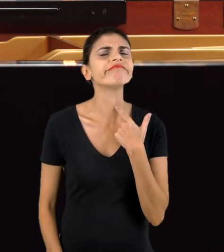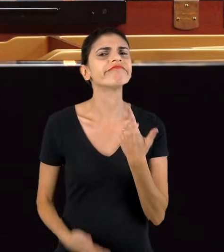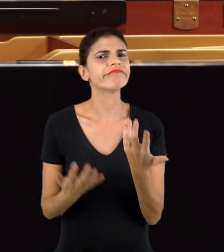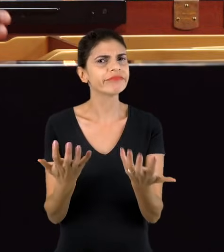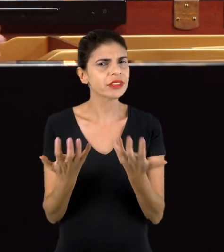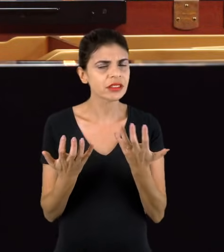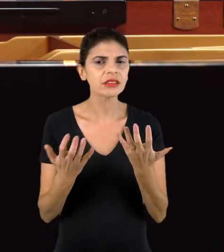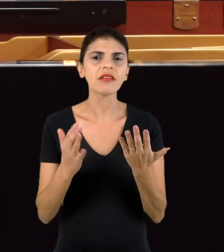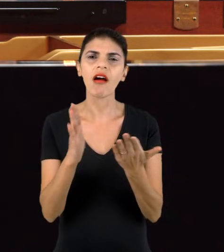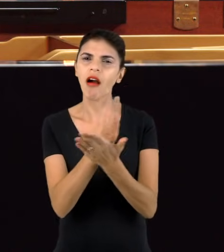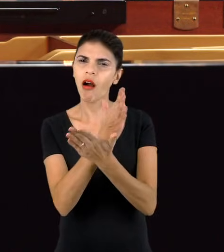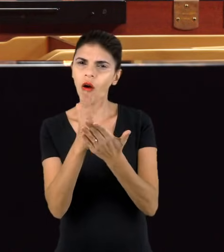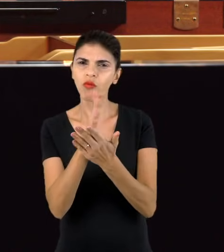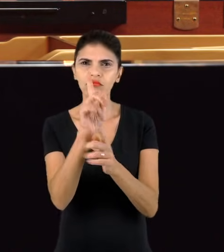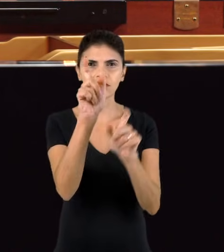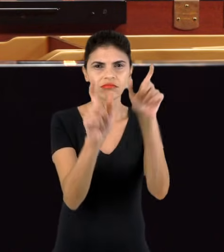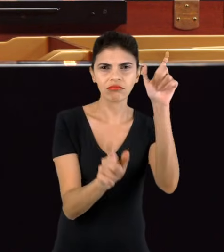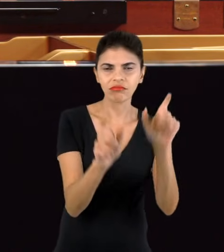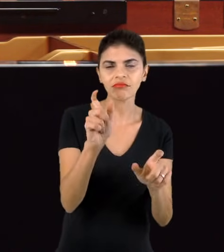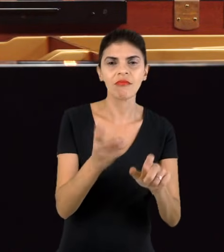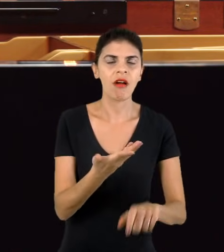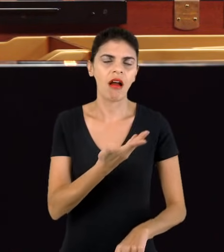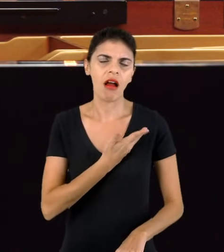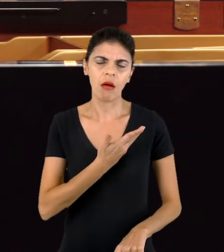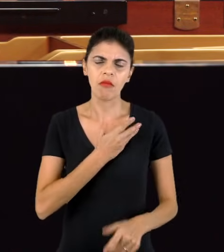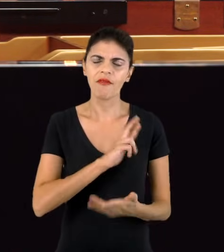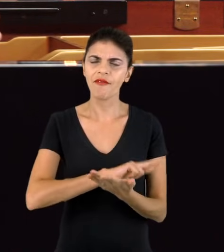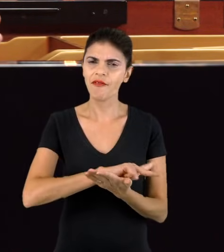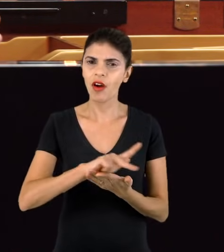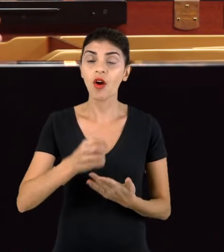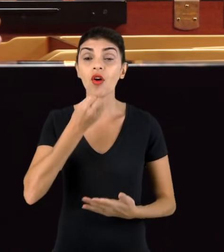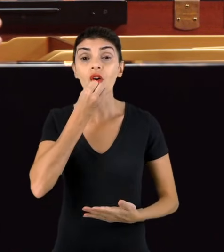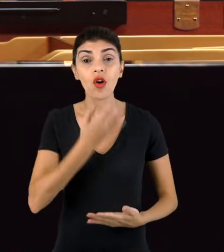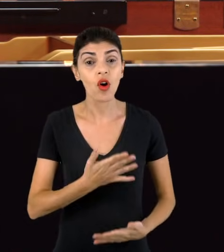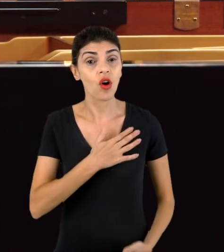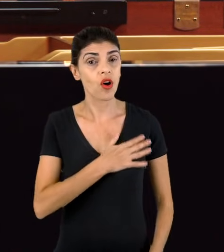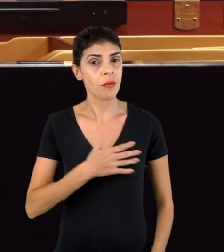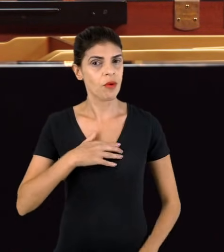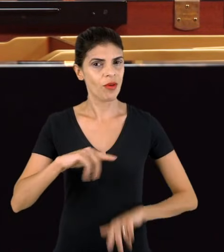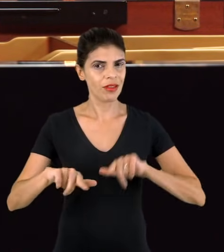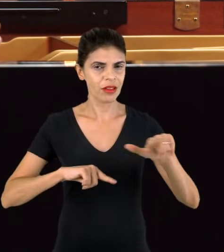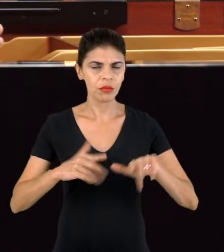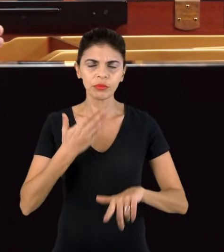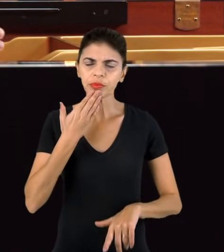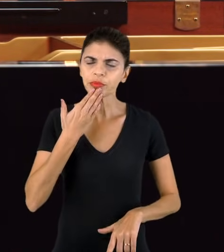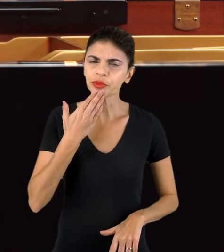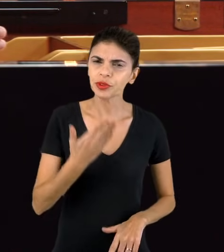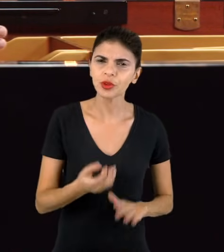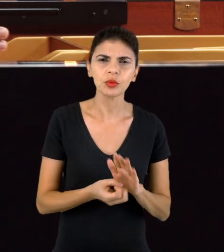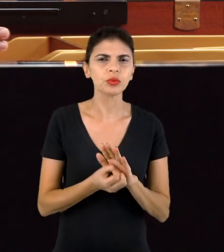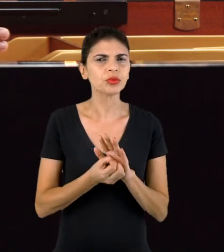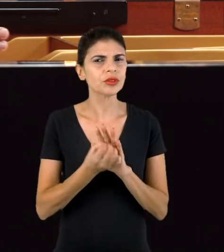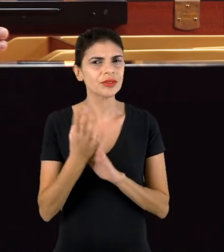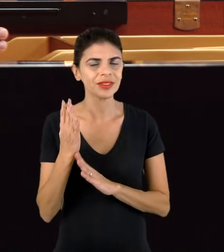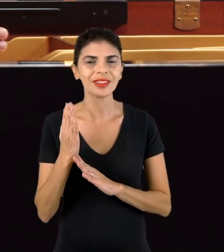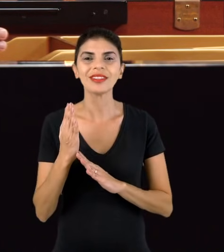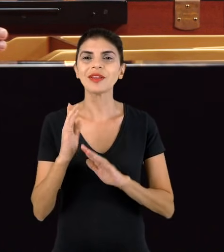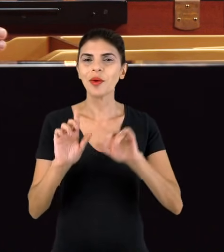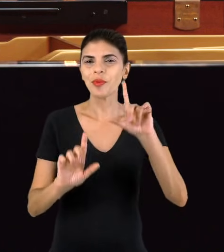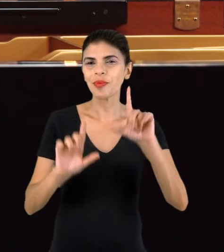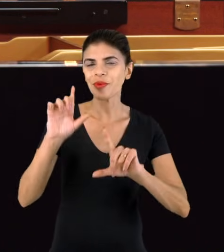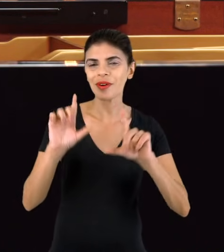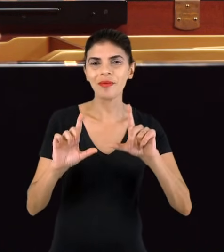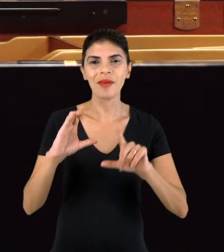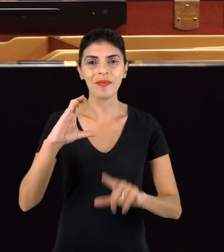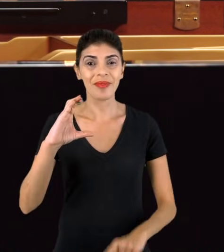tipo, tem alguns amigos, vários amigos que gostam do meu trabalho, né, que pediram várias vezes ao Café Lá em